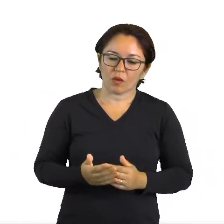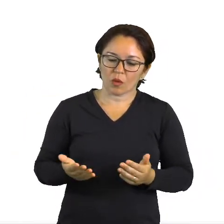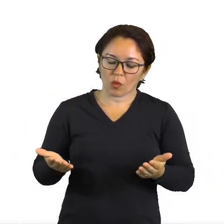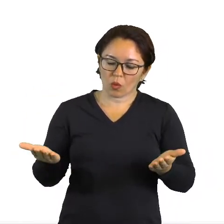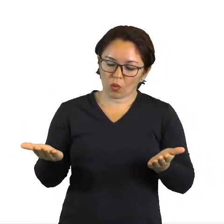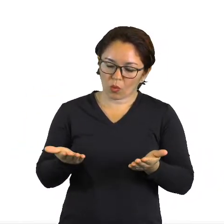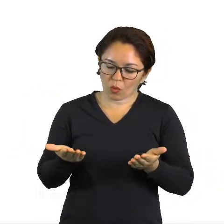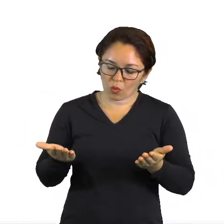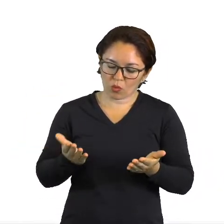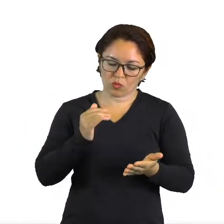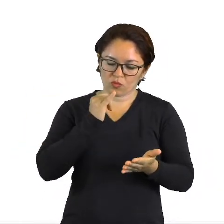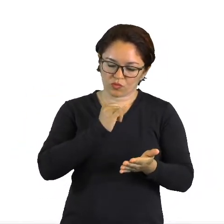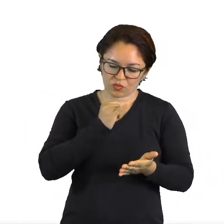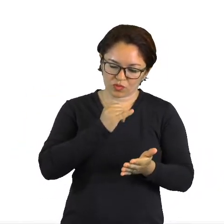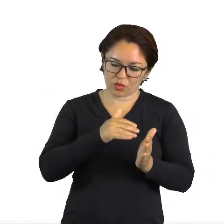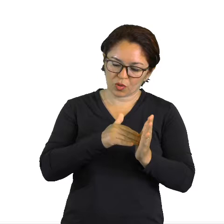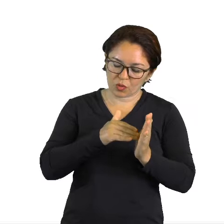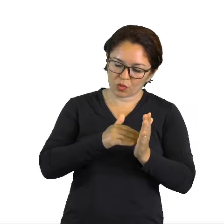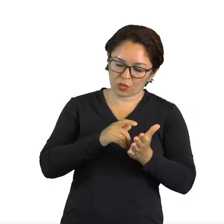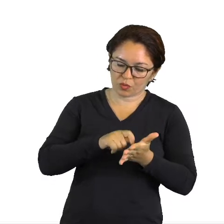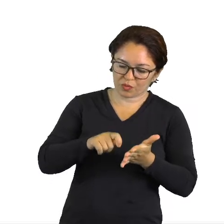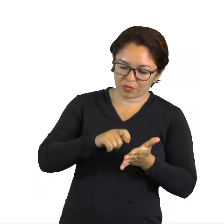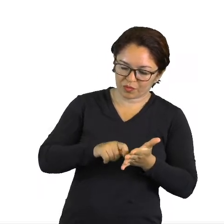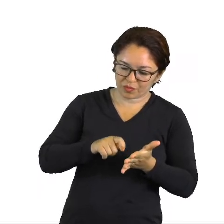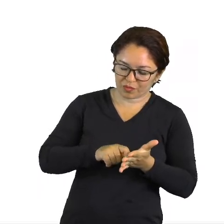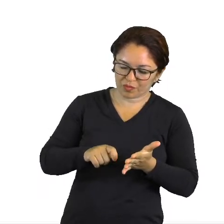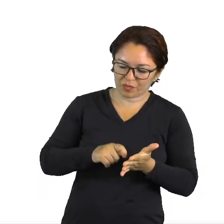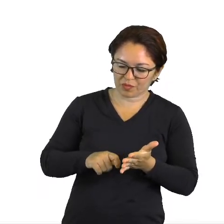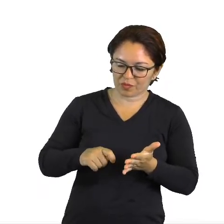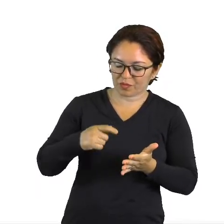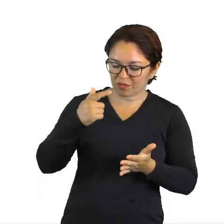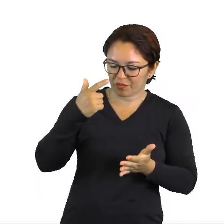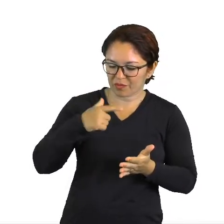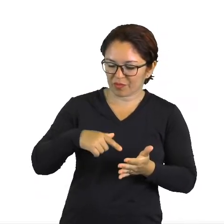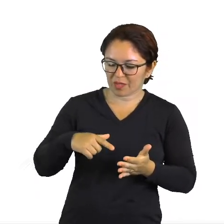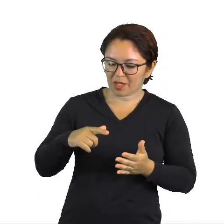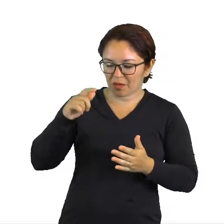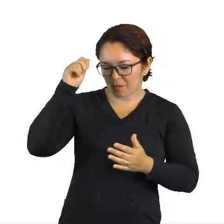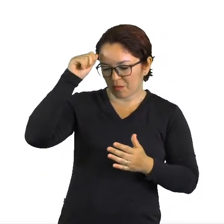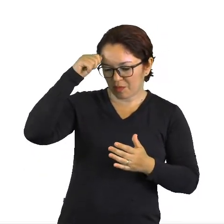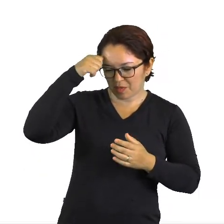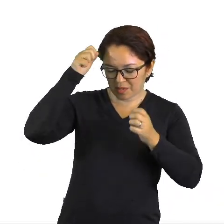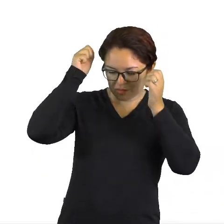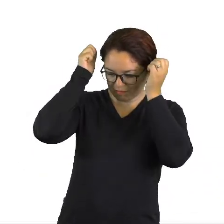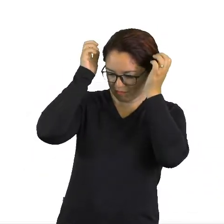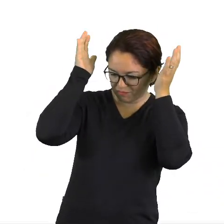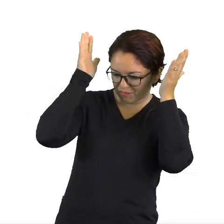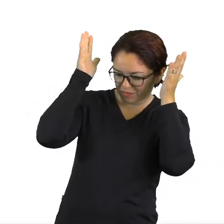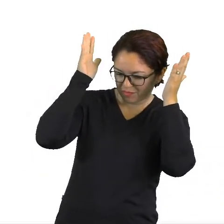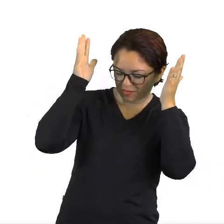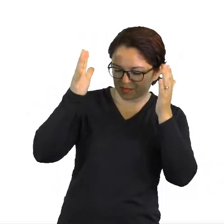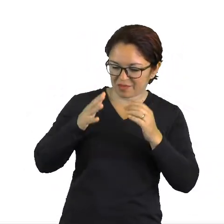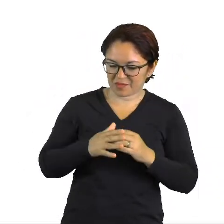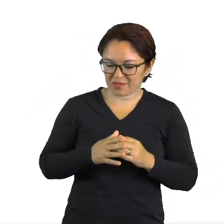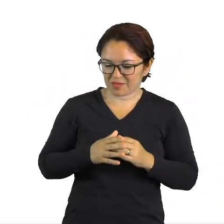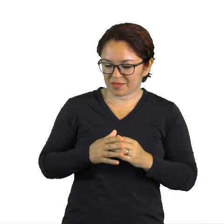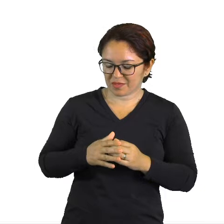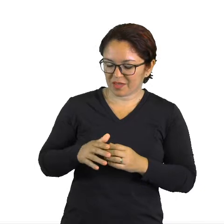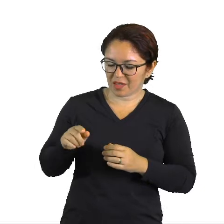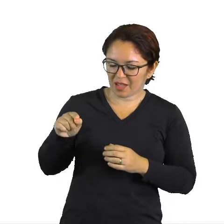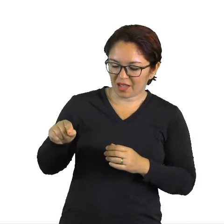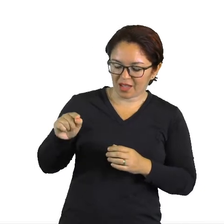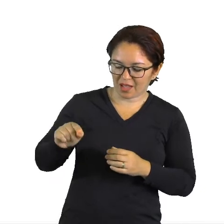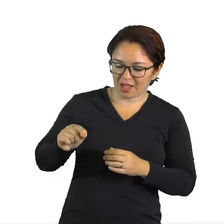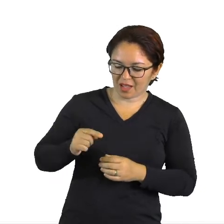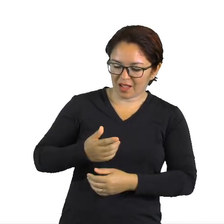para você. Severina é moreninha, cabeluda, vermelhinha e não tem cara de nada ainda, muito